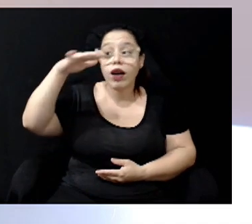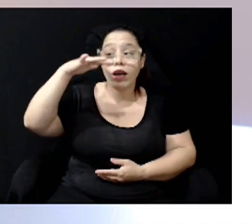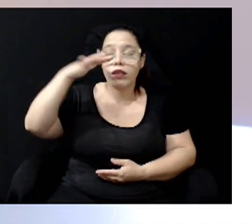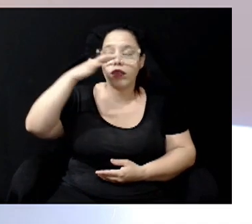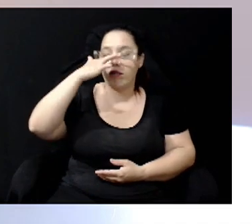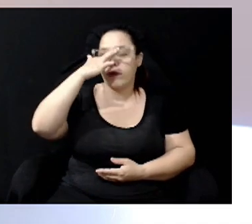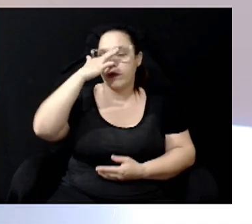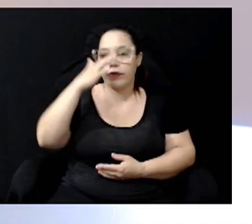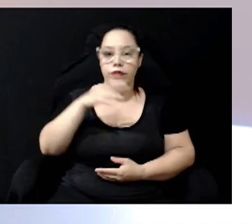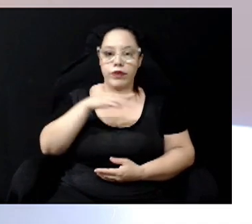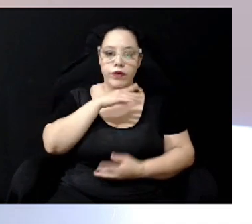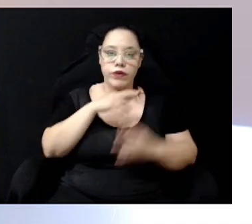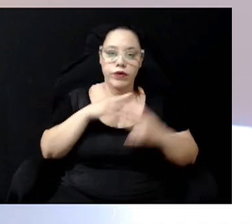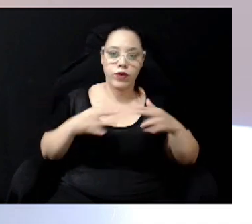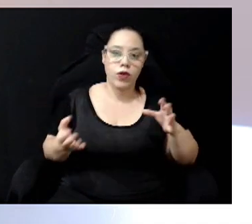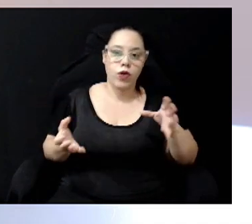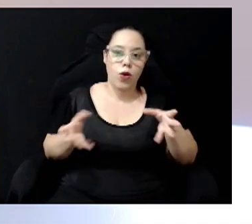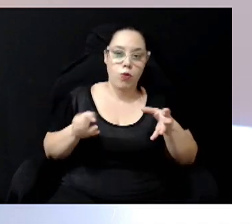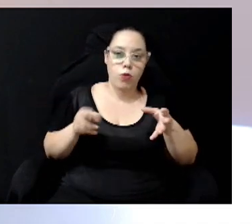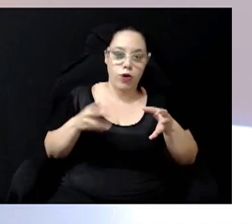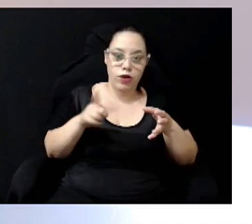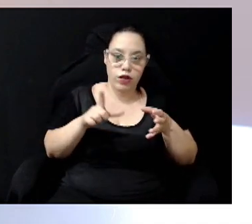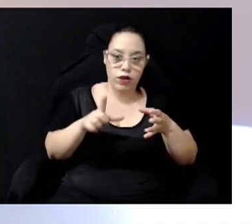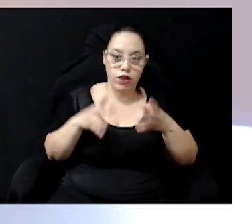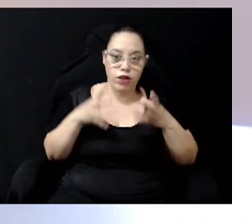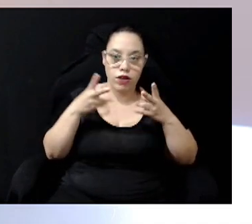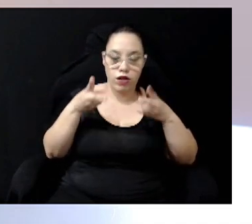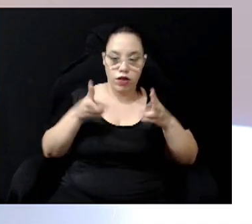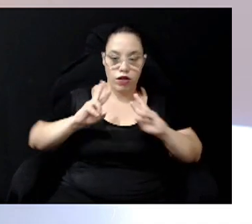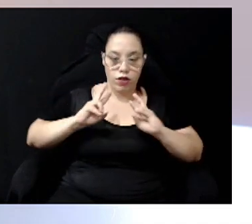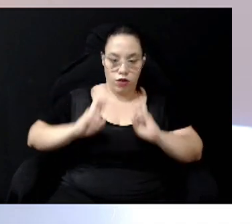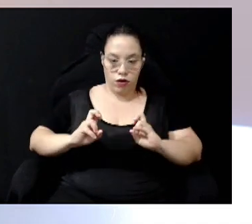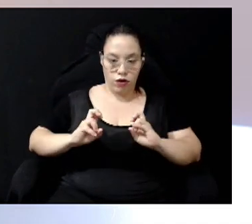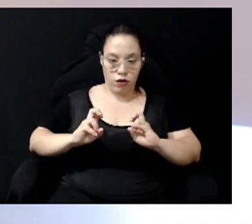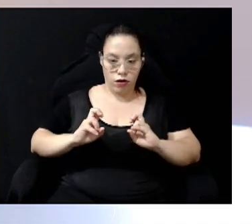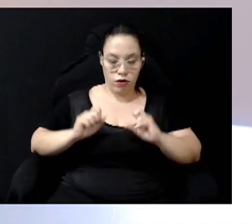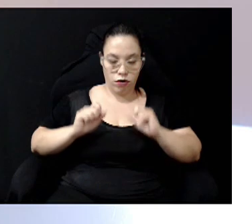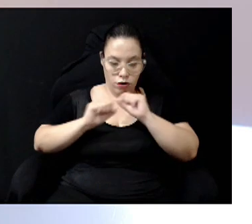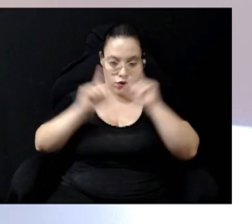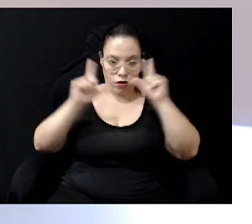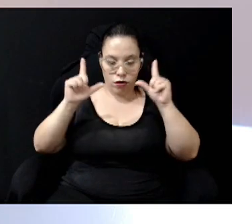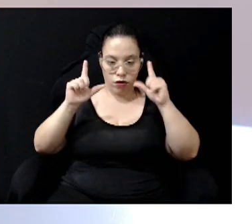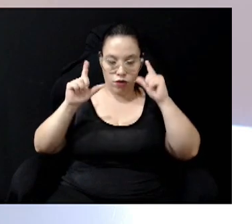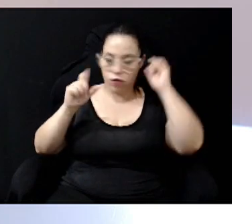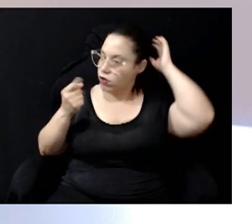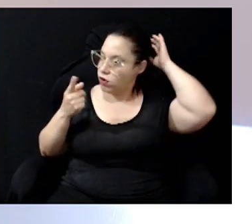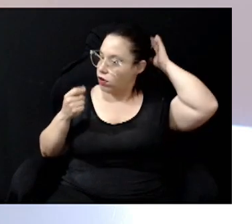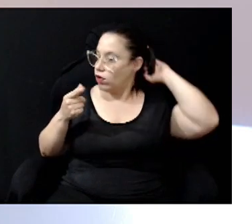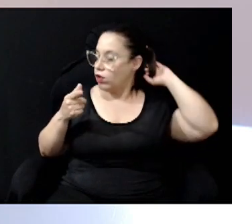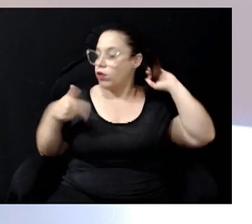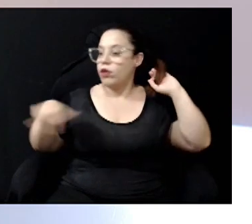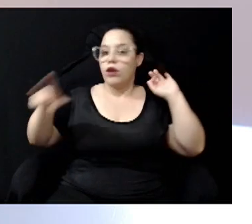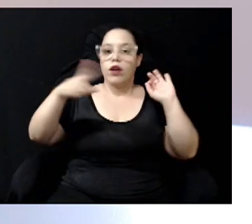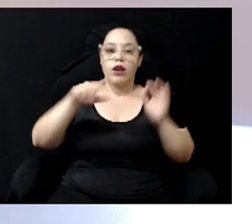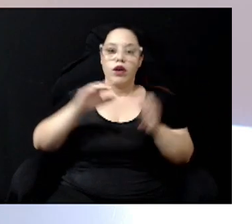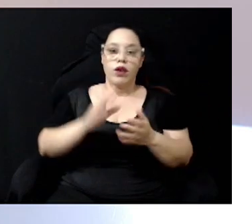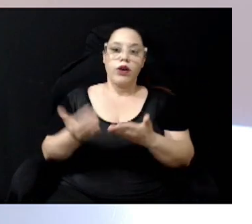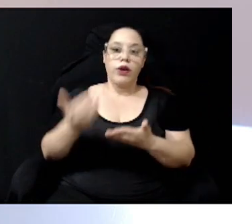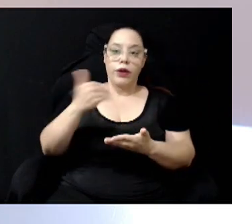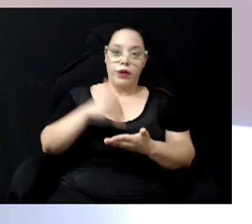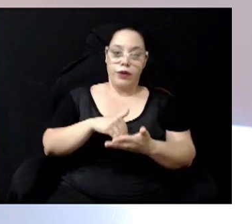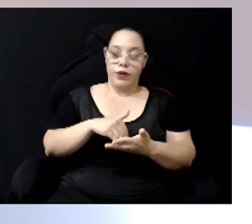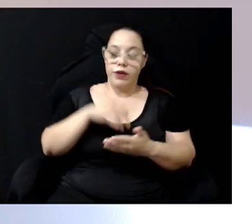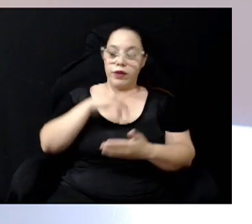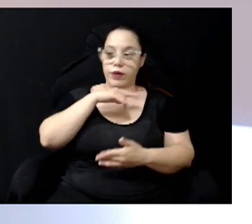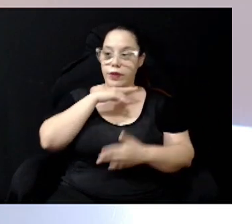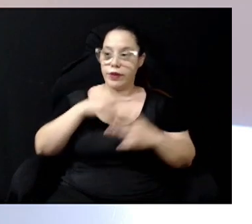são um portal de despertar de consciência para os tutores, né? Porque muitas das questões que vêm através dos animais, então